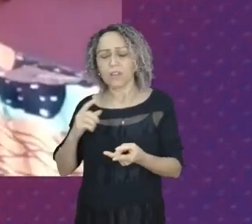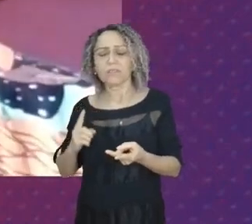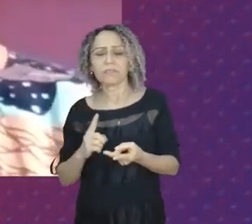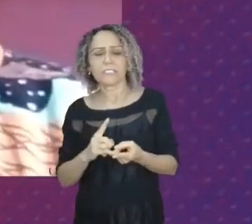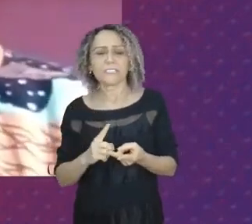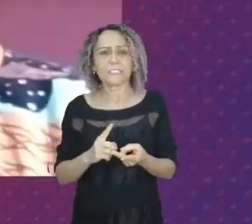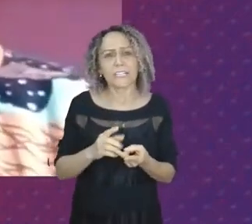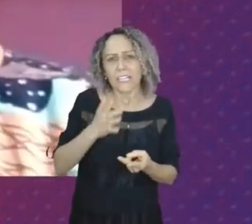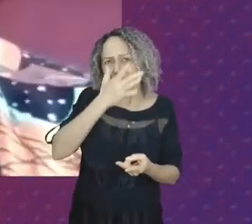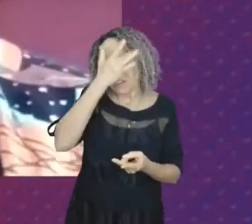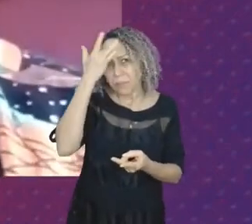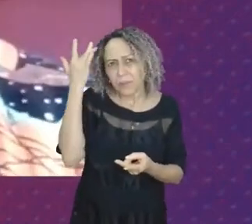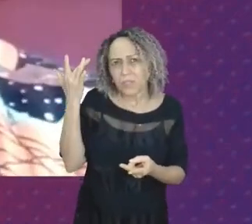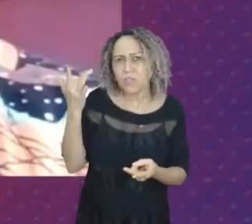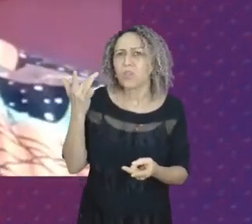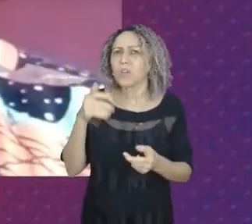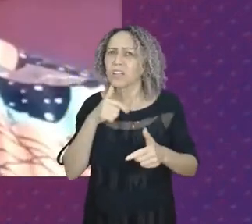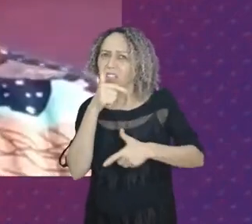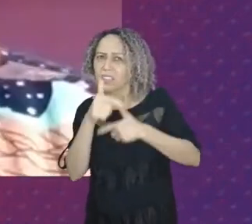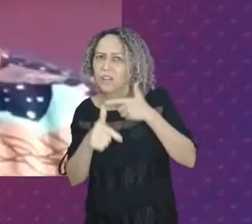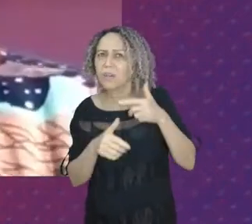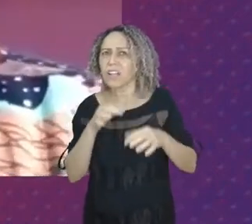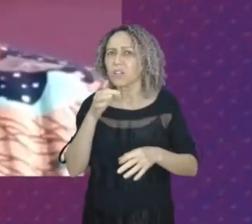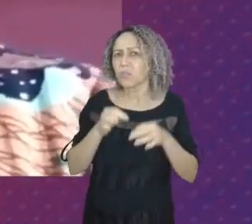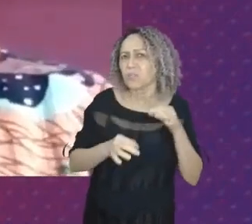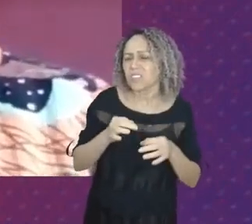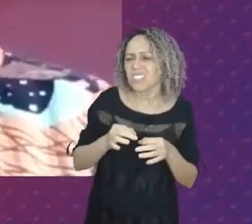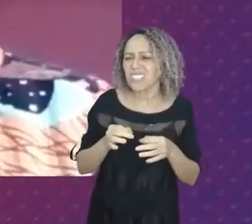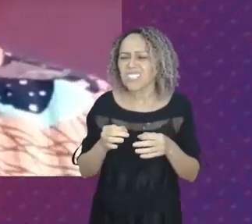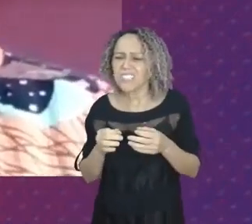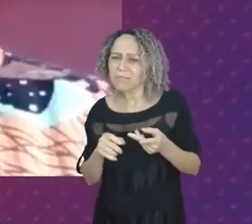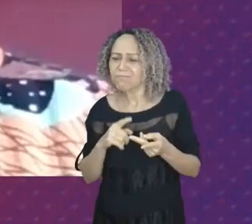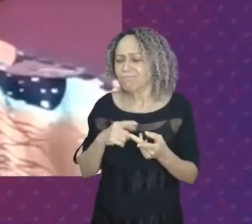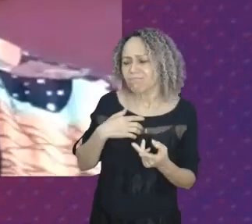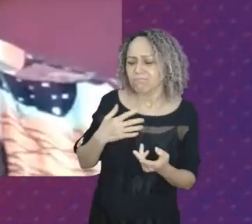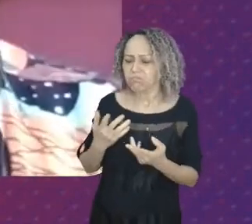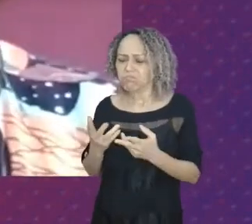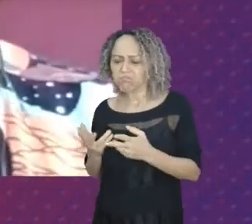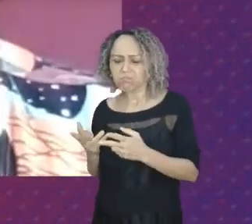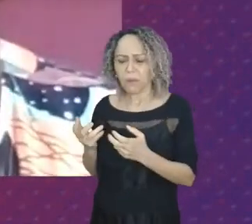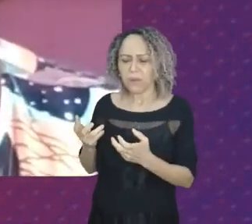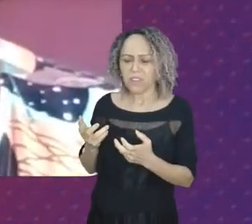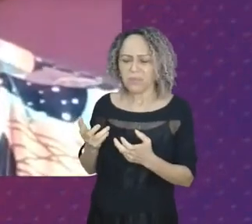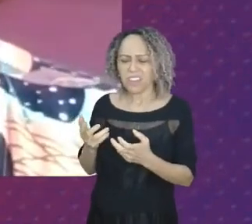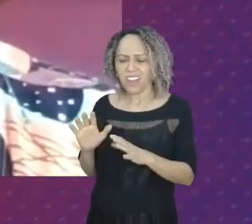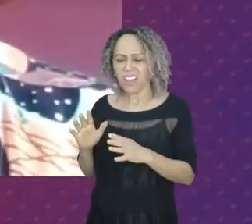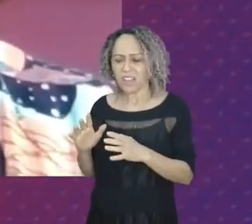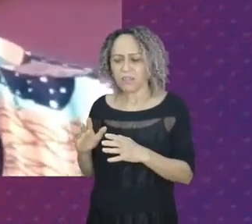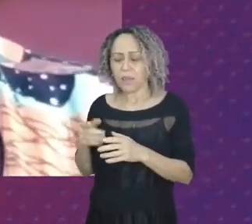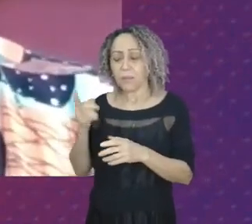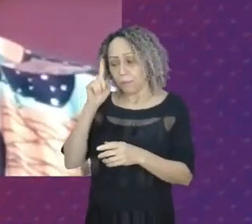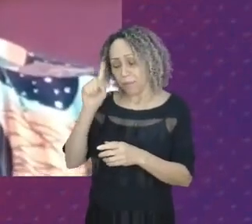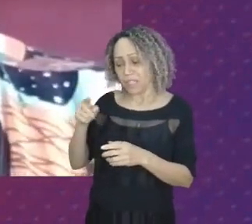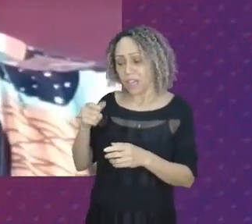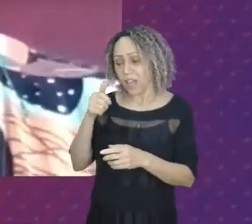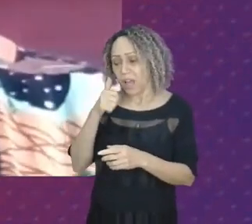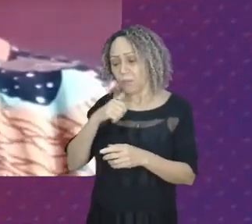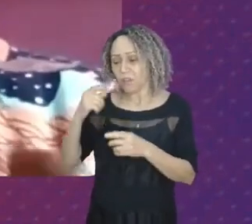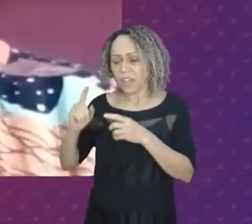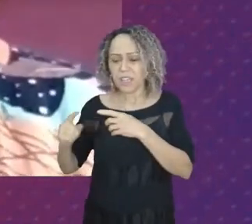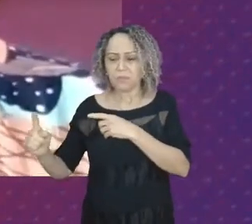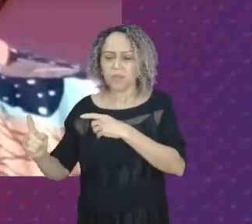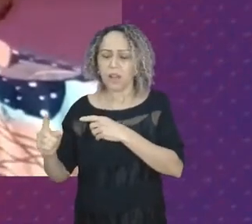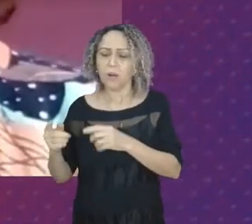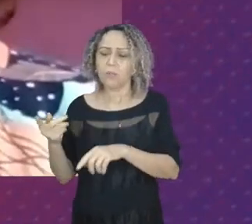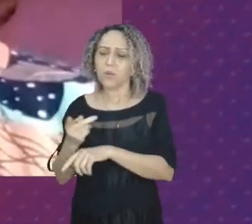do jurídico que vai compreender a demanda dela como um outro jeito, vai mandar ela para um outro lugar. Então, essa rota crítica, que também